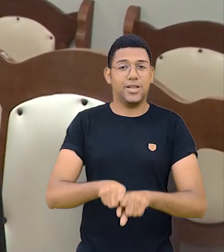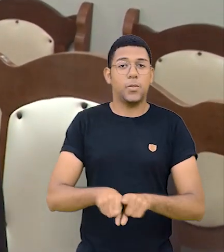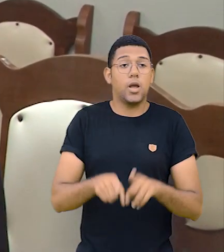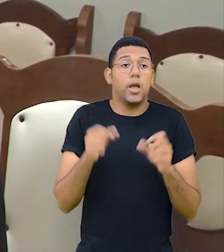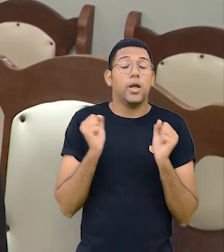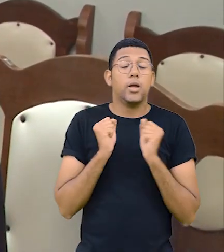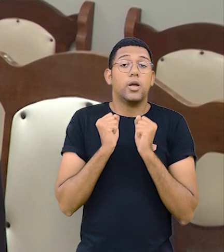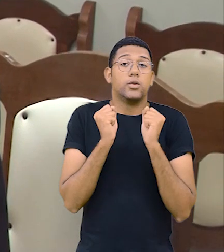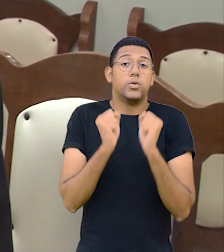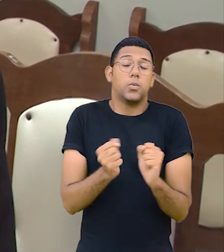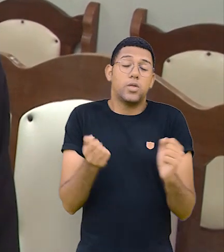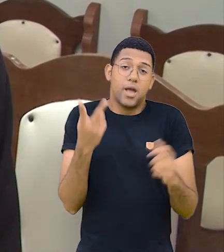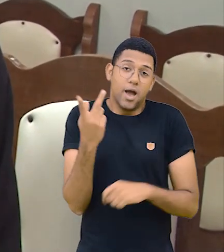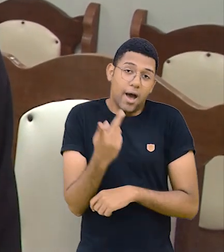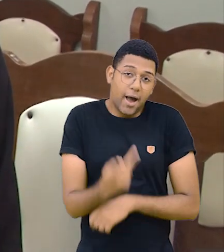poder estar aqui